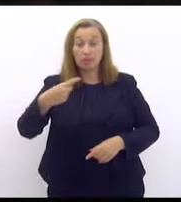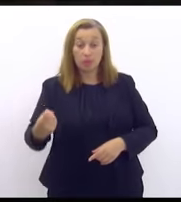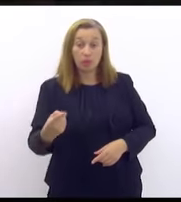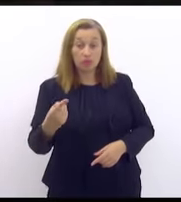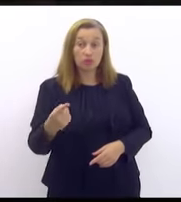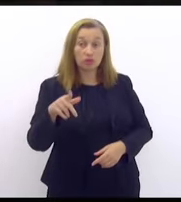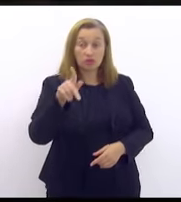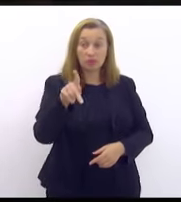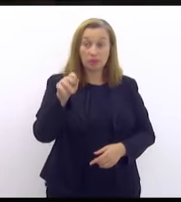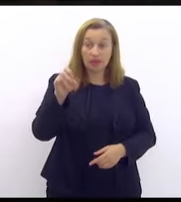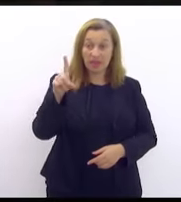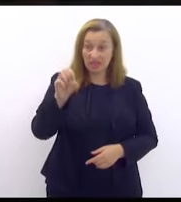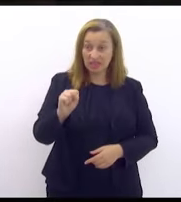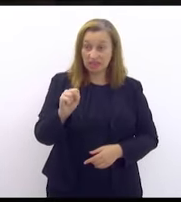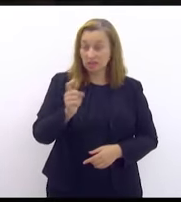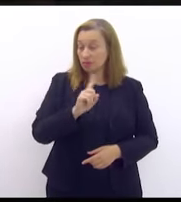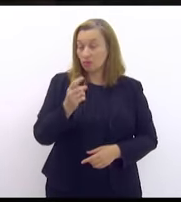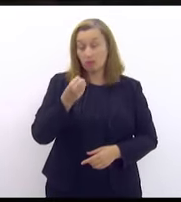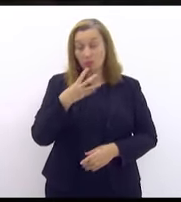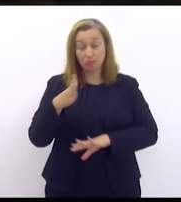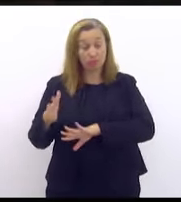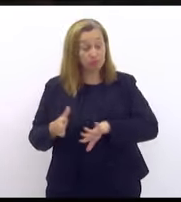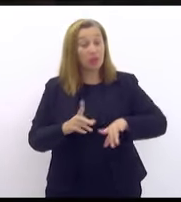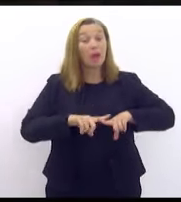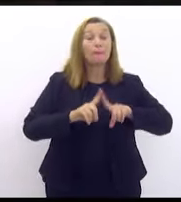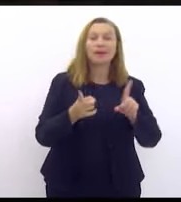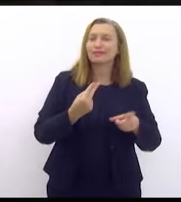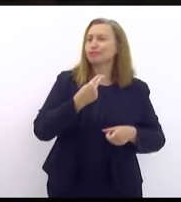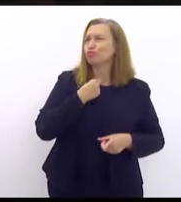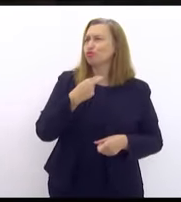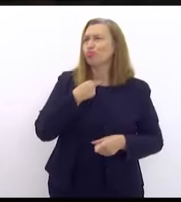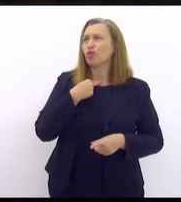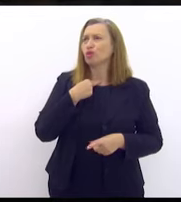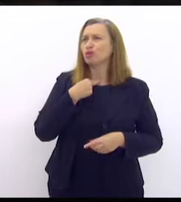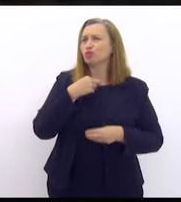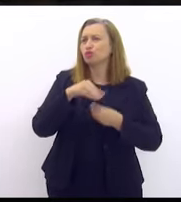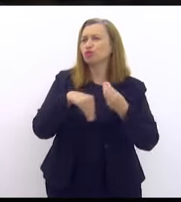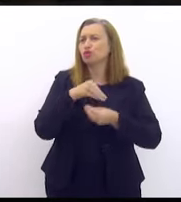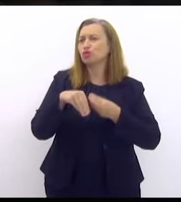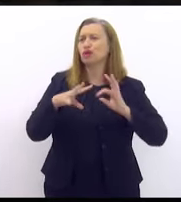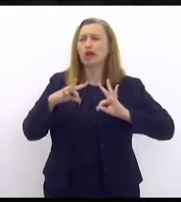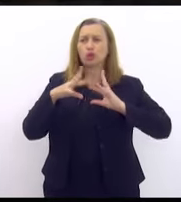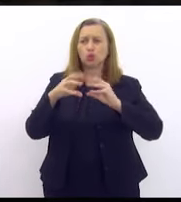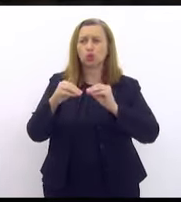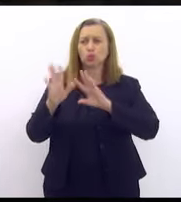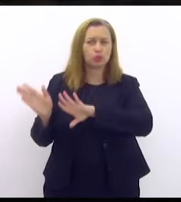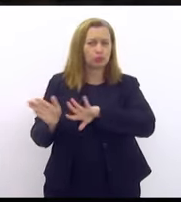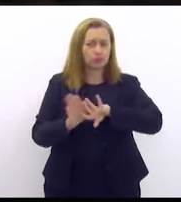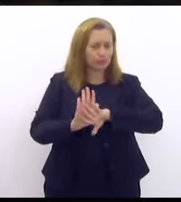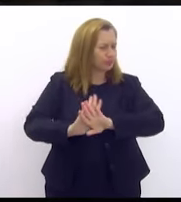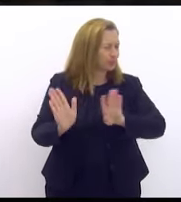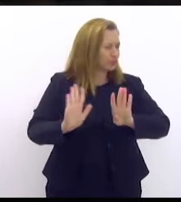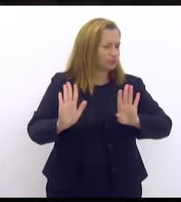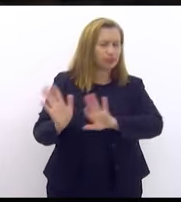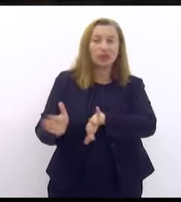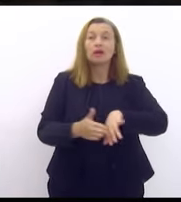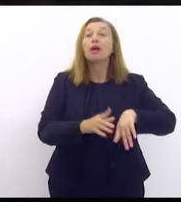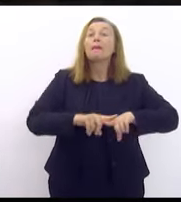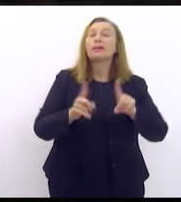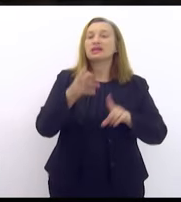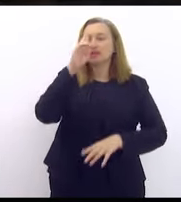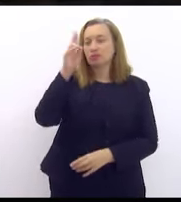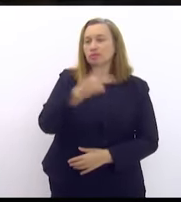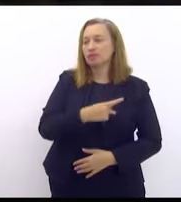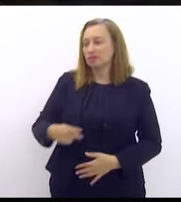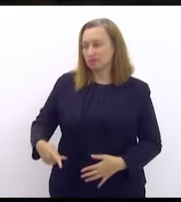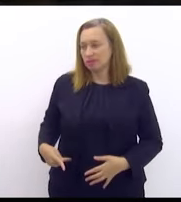só não é aconselhável, mas eu não posso inverter a pauta. Mas, senhora